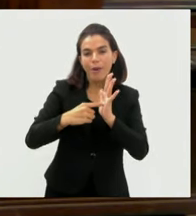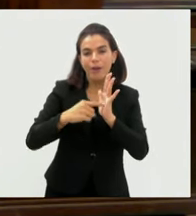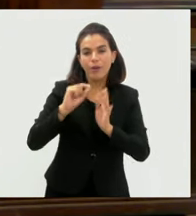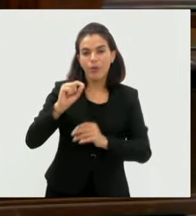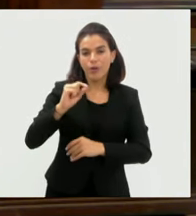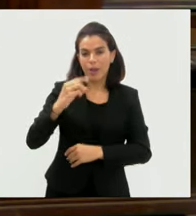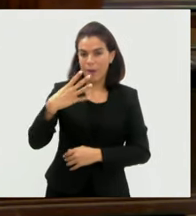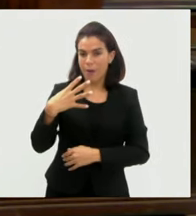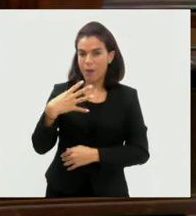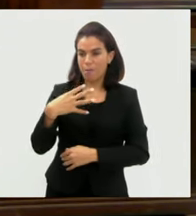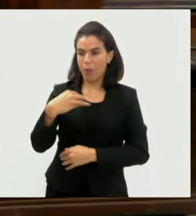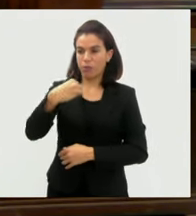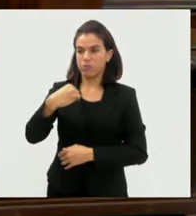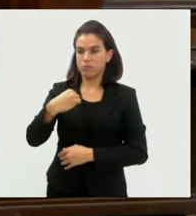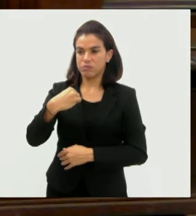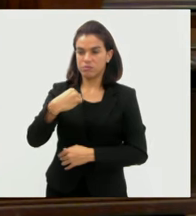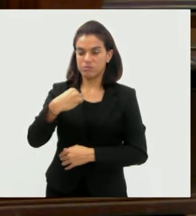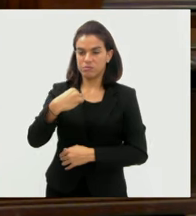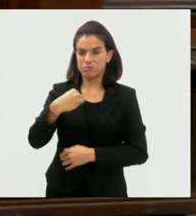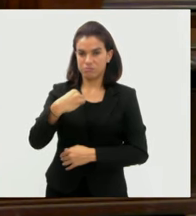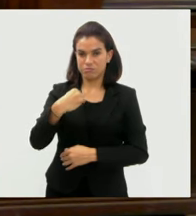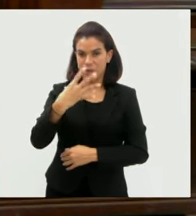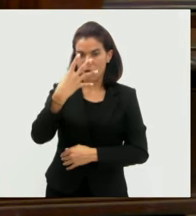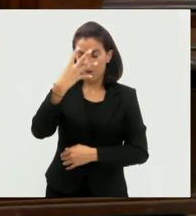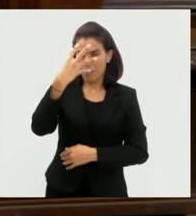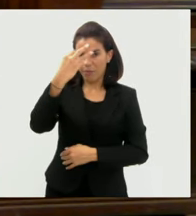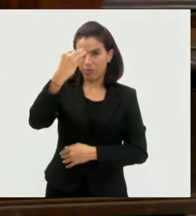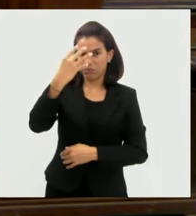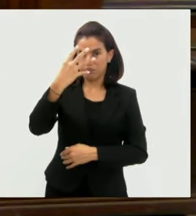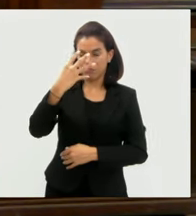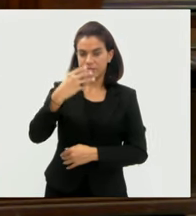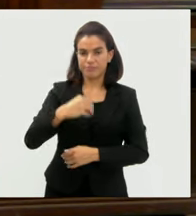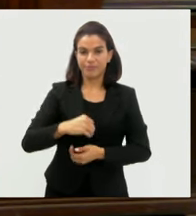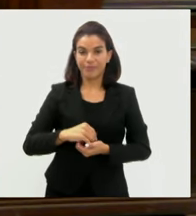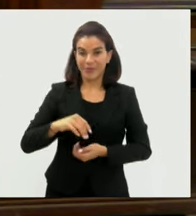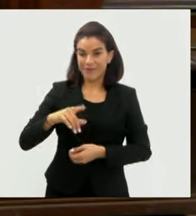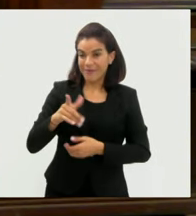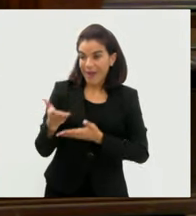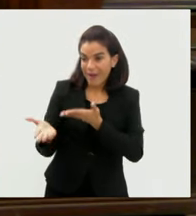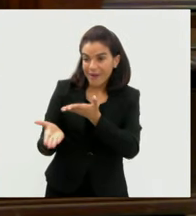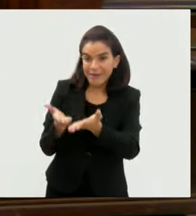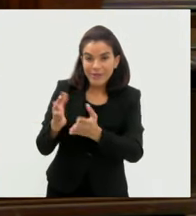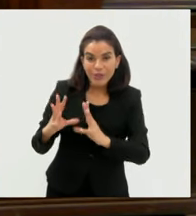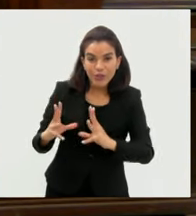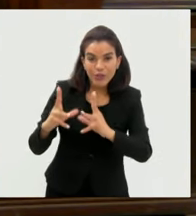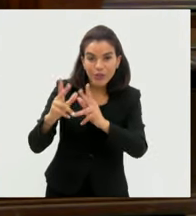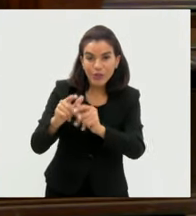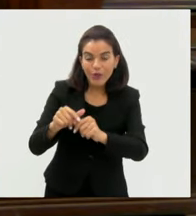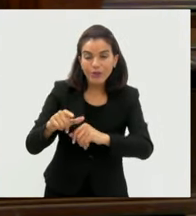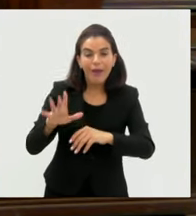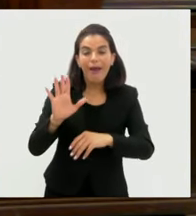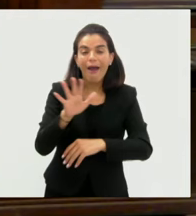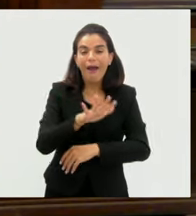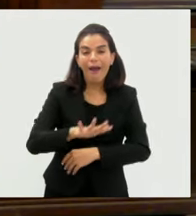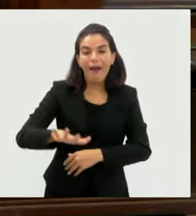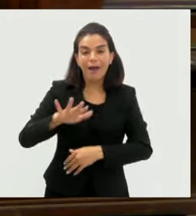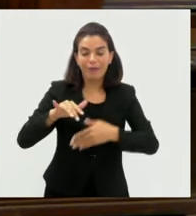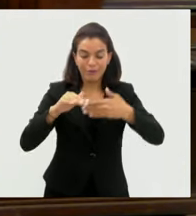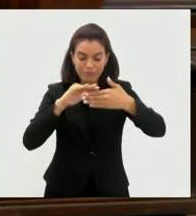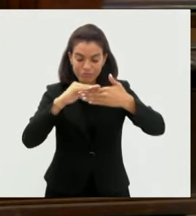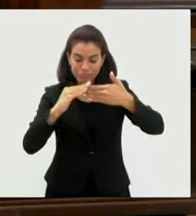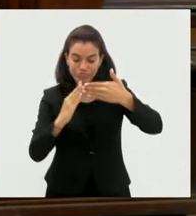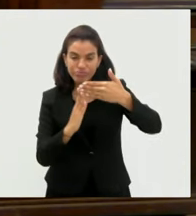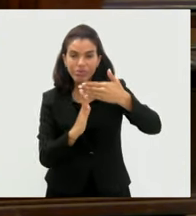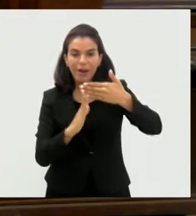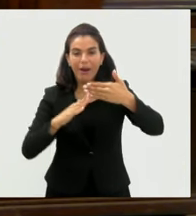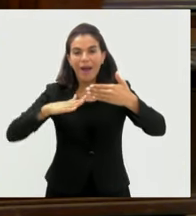vai atender toda a região norte, toda a região de Macaé e a região litorânea do estado do Rio de Janeiro.